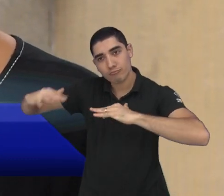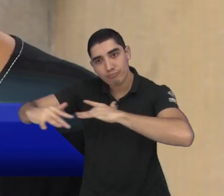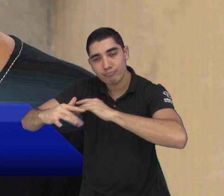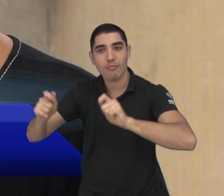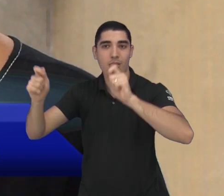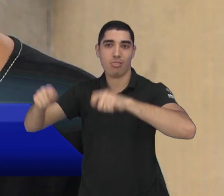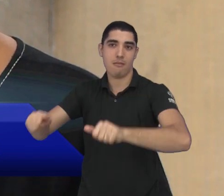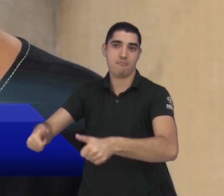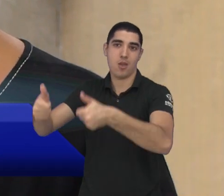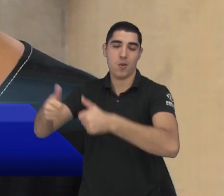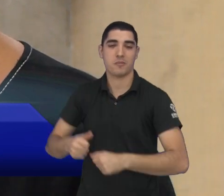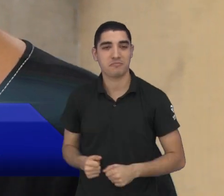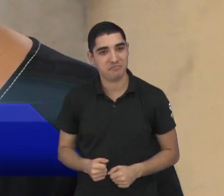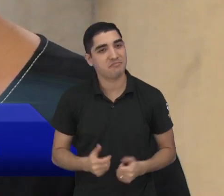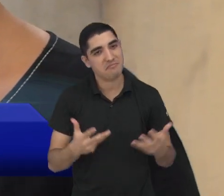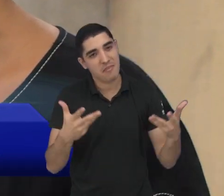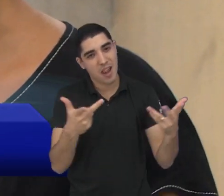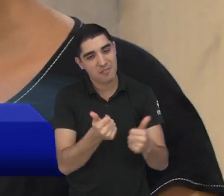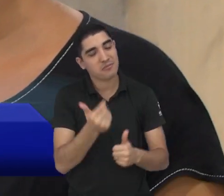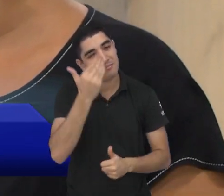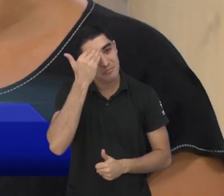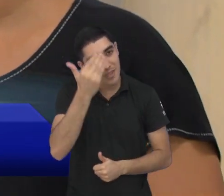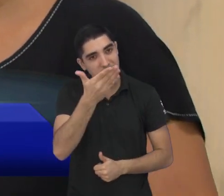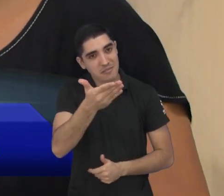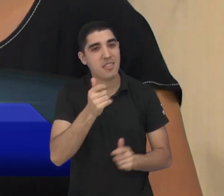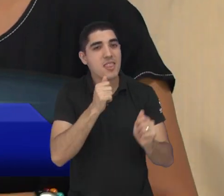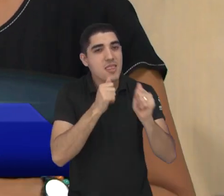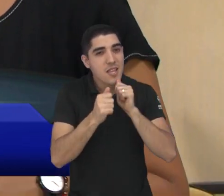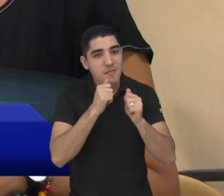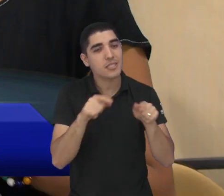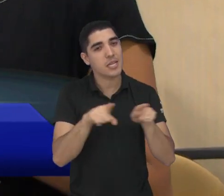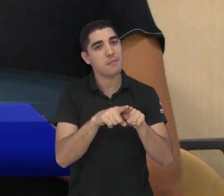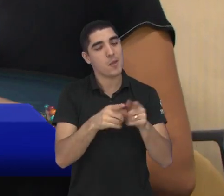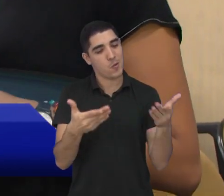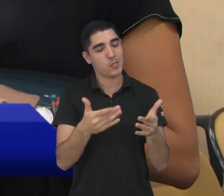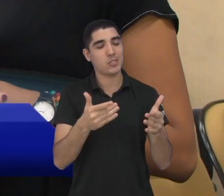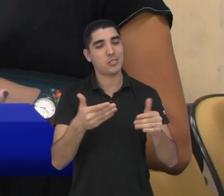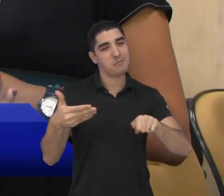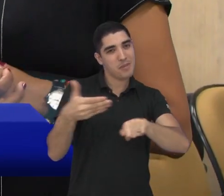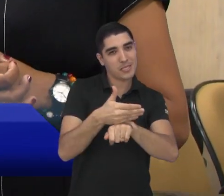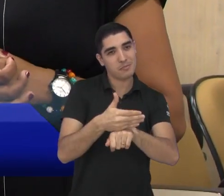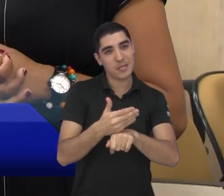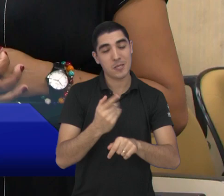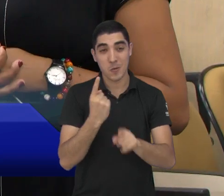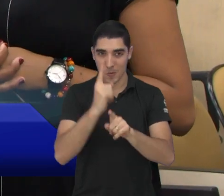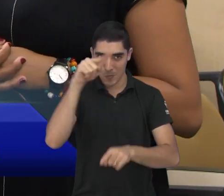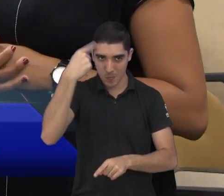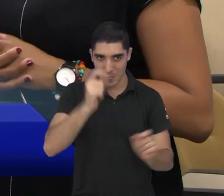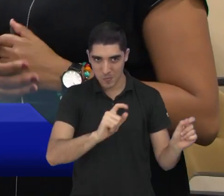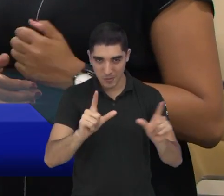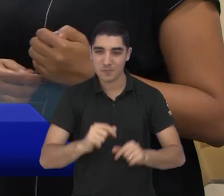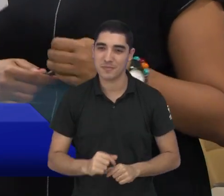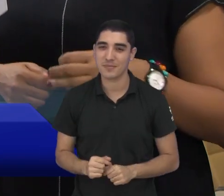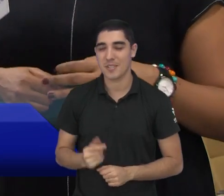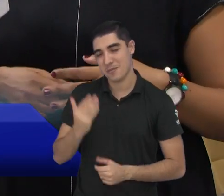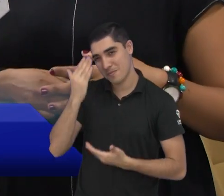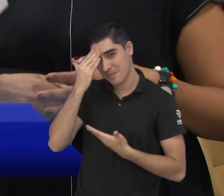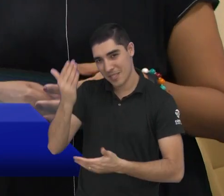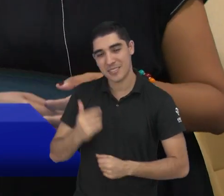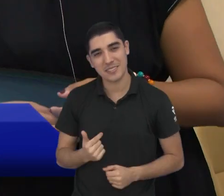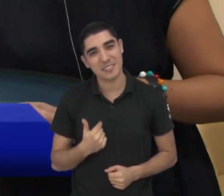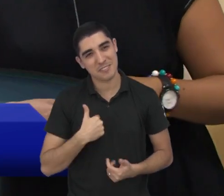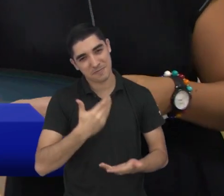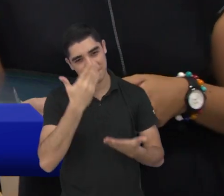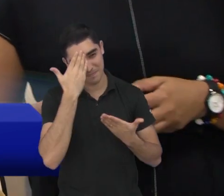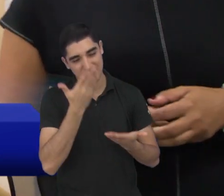aí urbana. Maravilha, então. Lidiane, muito obrigada, viu, pela entrevista, pela participação aqui com a gente. Até uma próxima oportunidade. Obrigada.